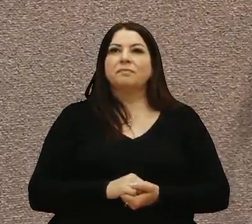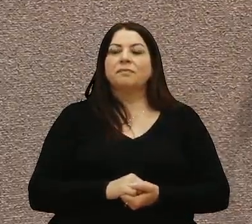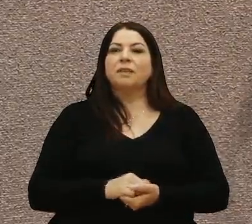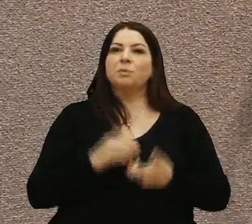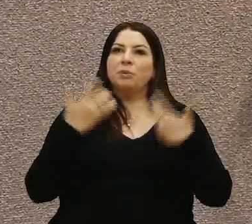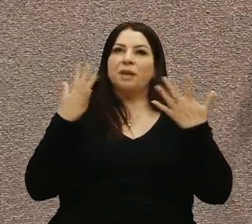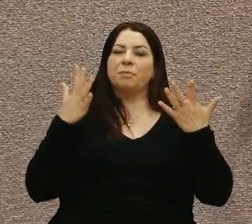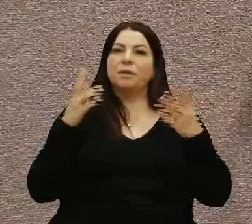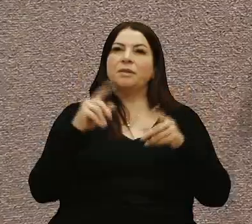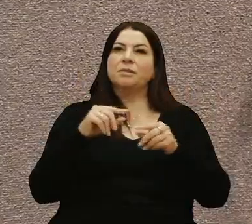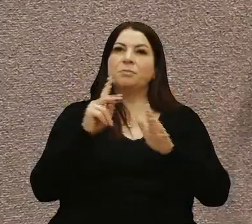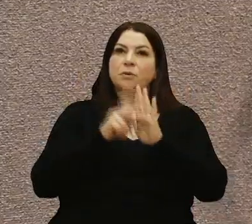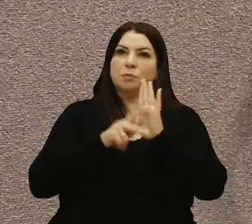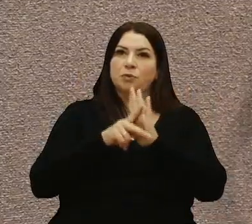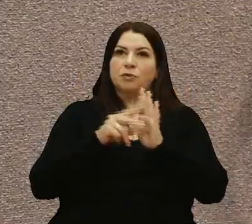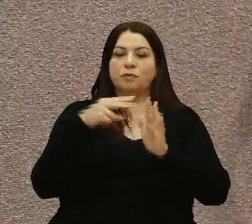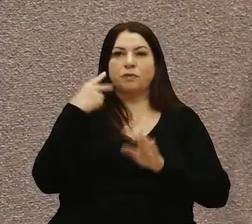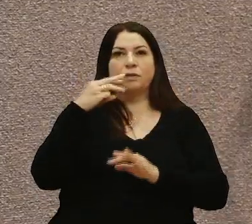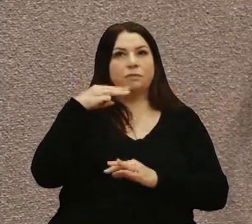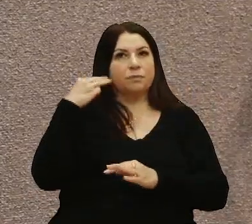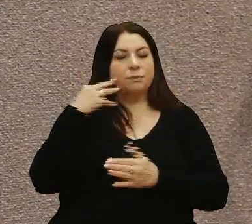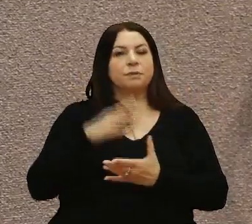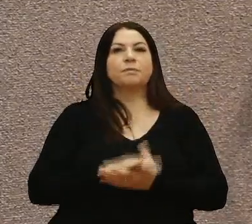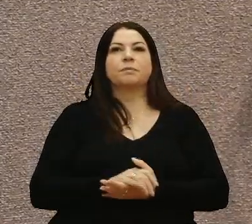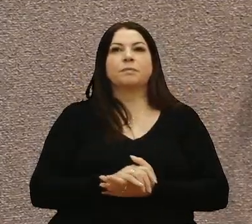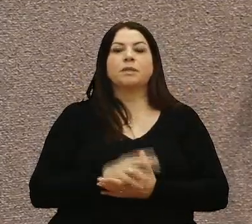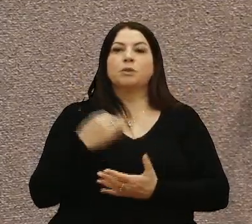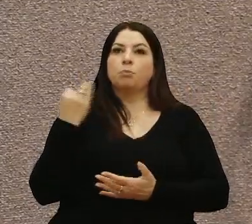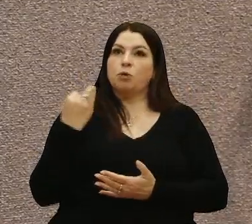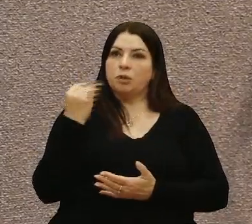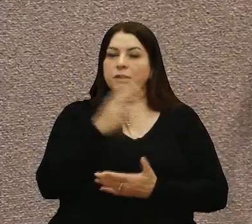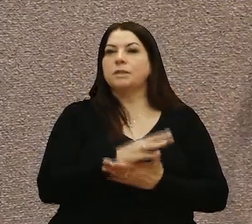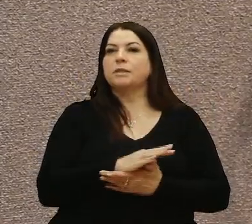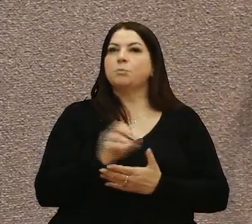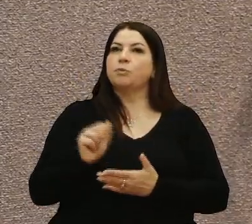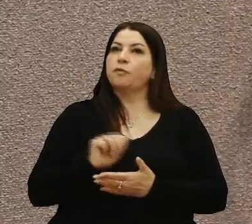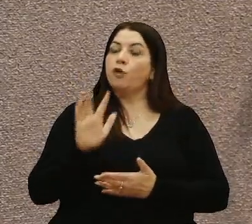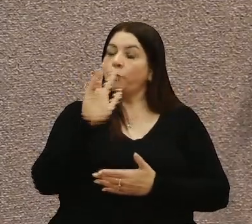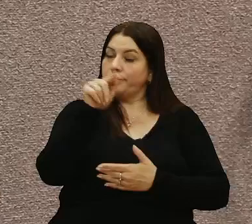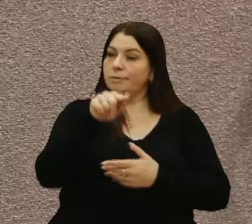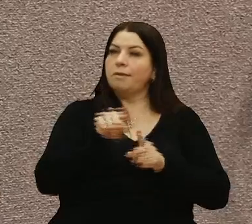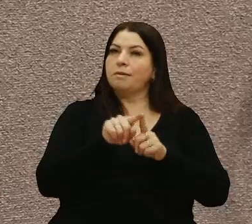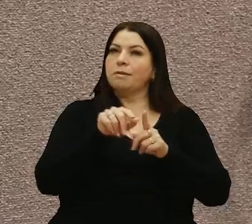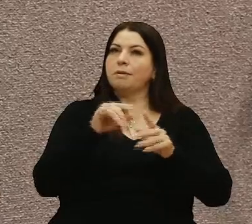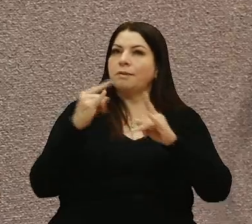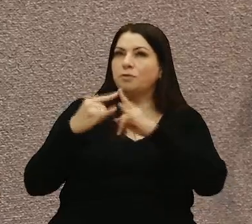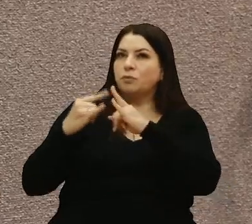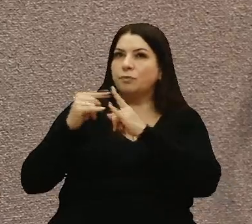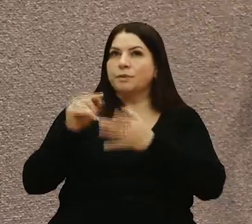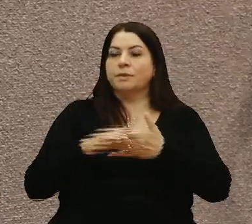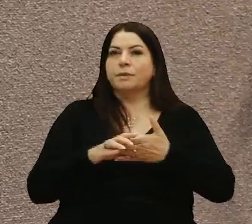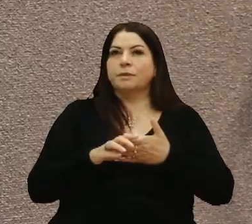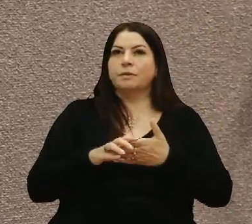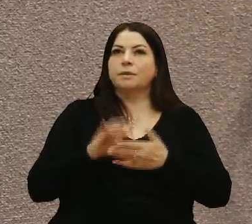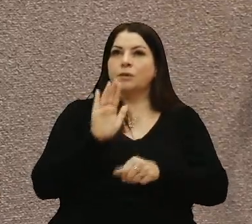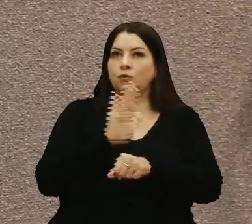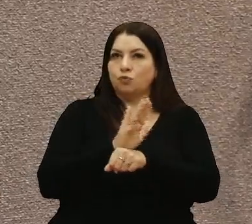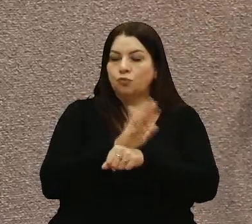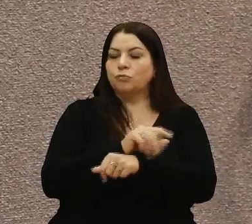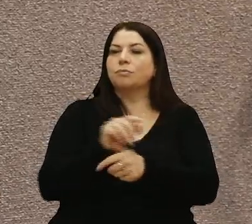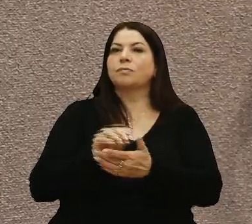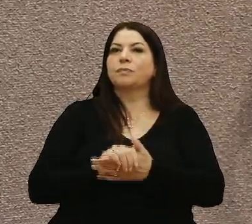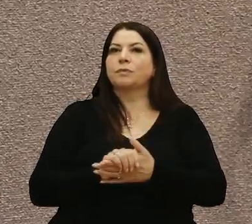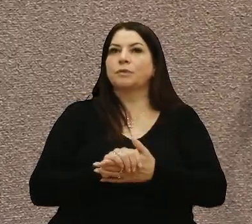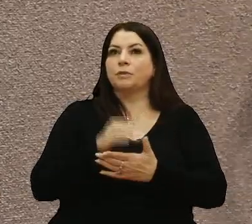Parabéns por esse projeto, vereadora Marisol Santos. É importantíssimo a gente valorizar aquelas instituições que contribuem